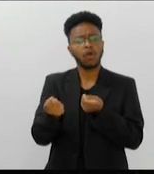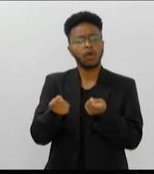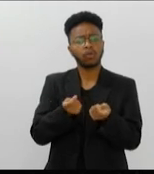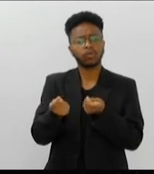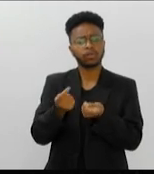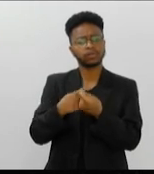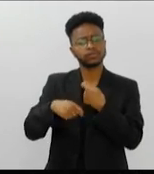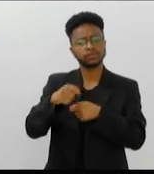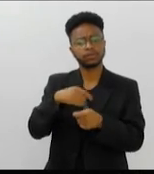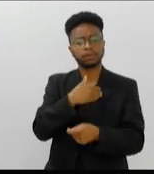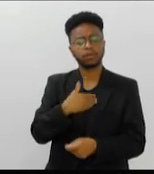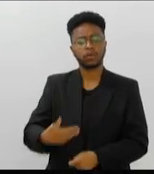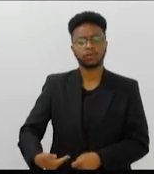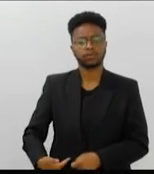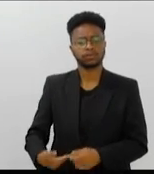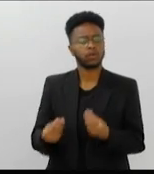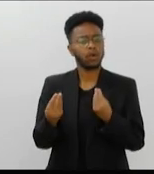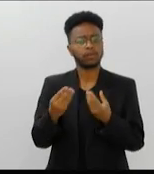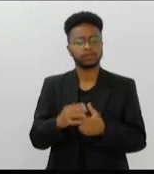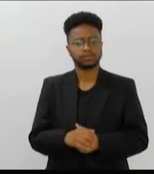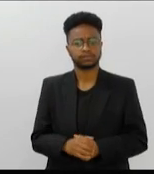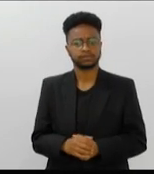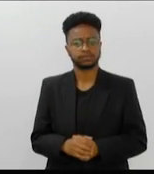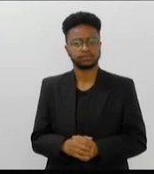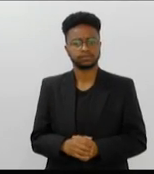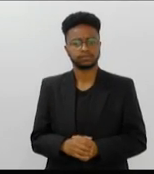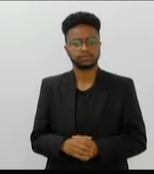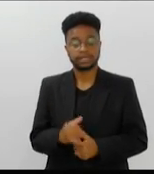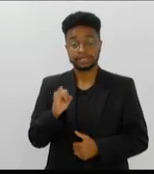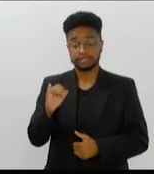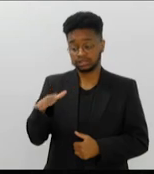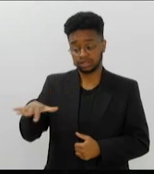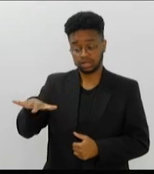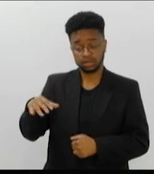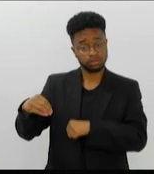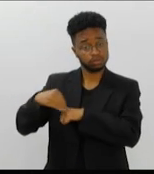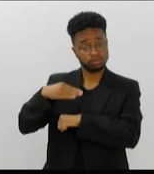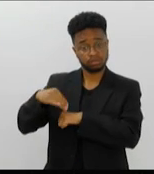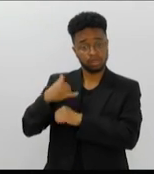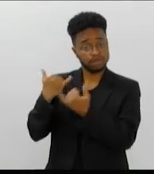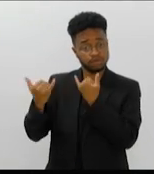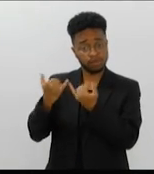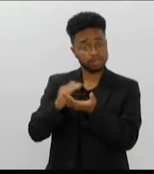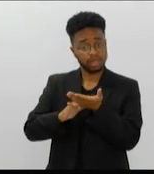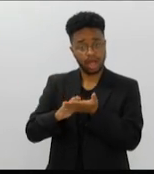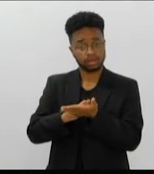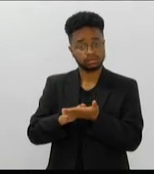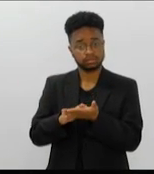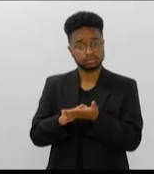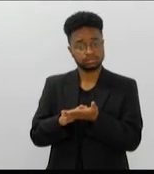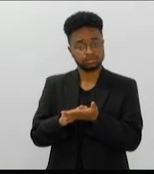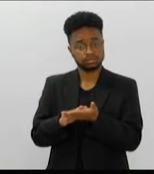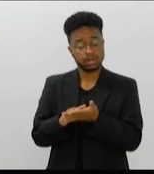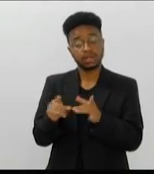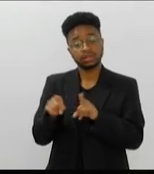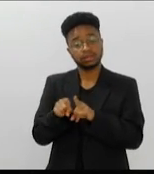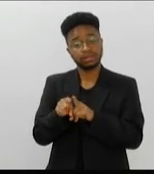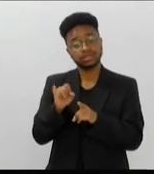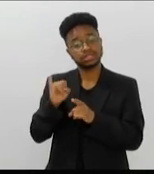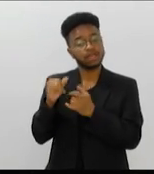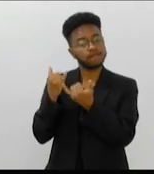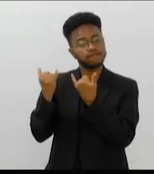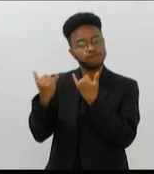da administração pública? Se a informação do processo não vem, e se essa